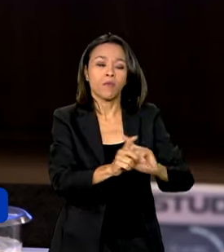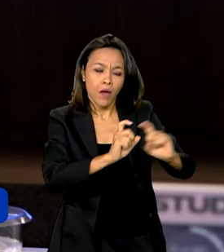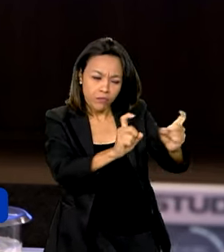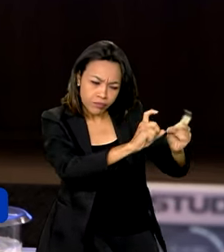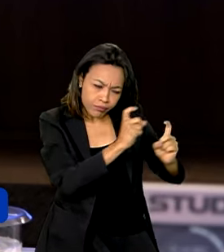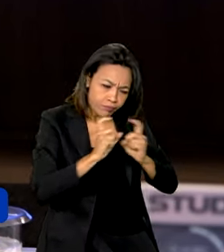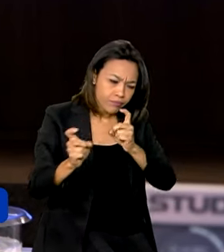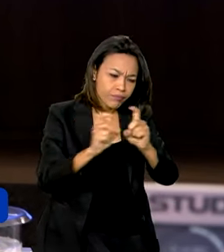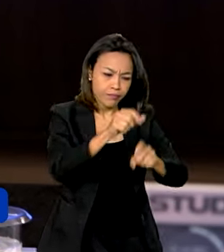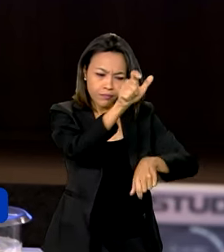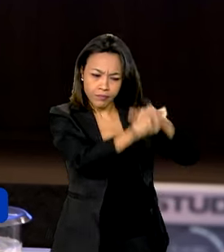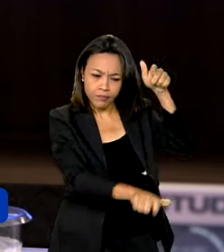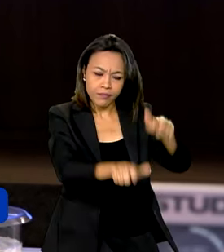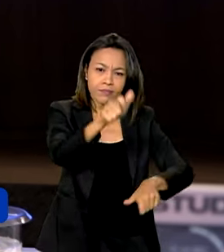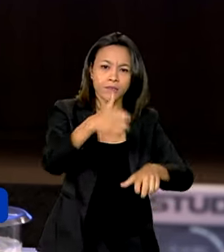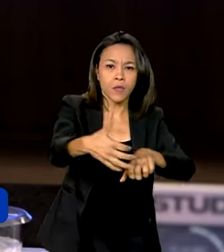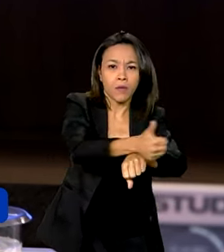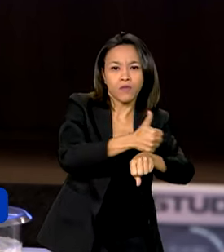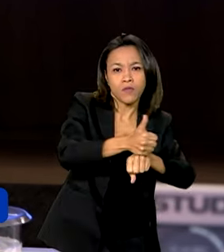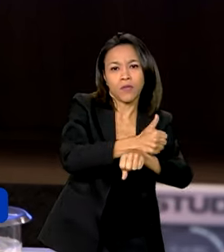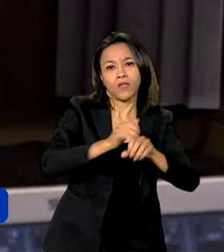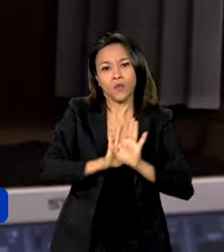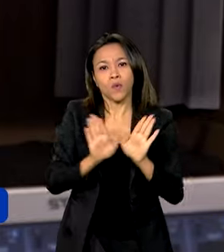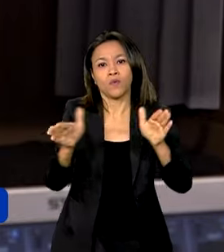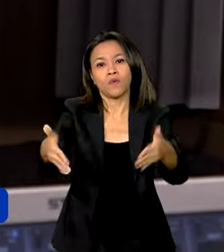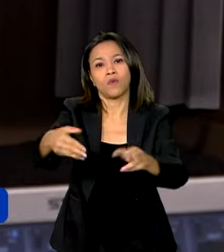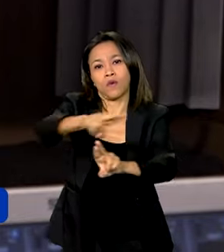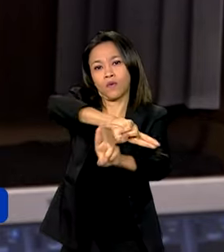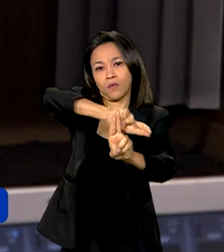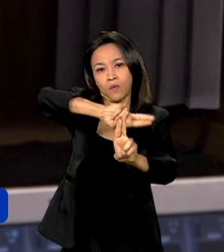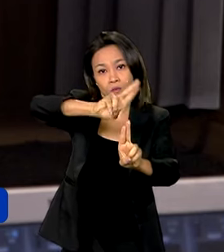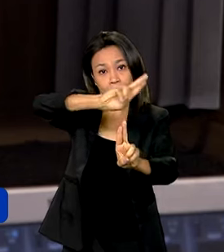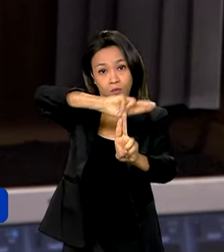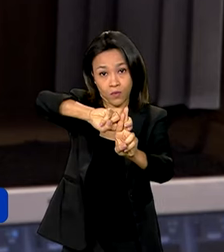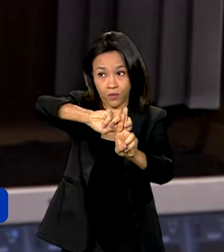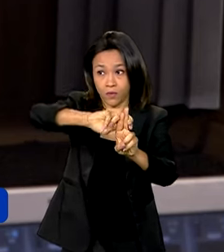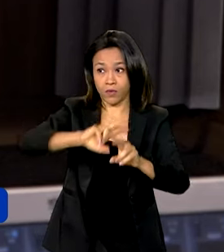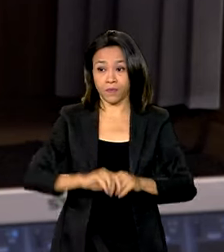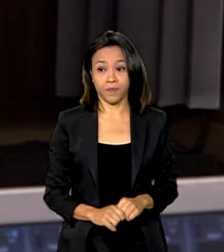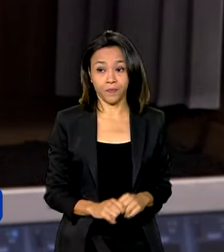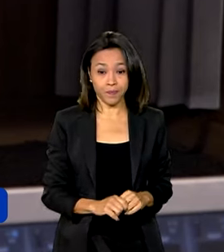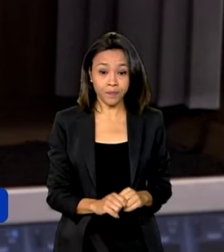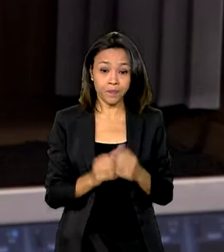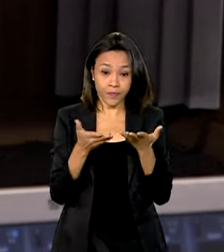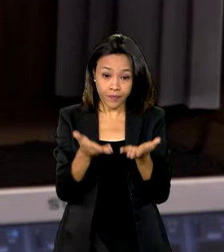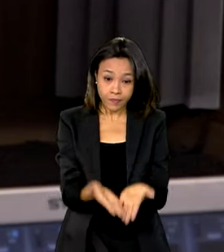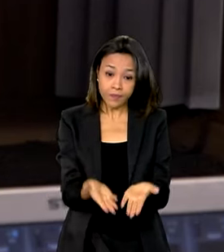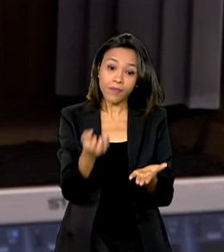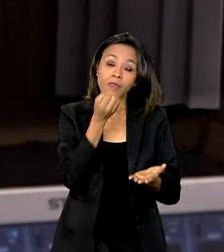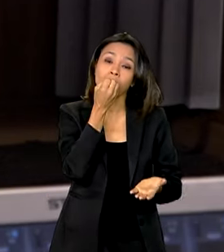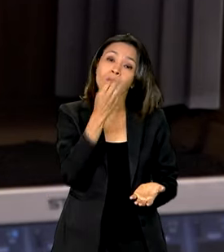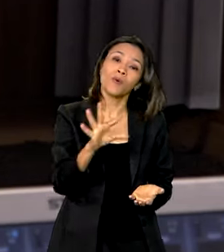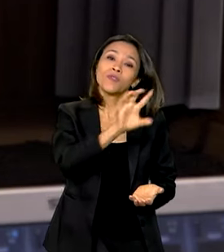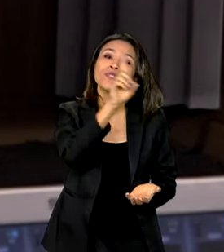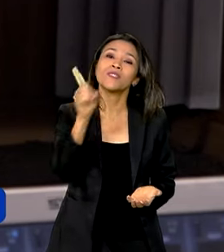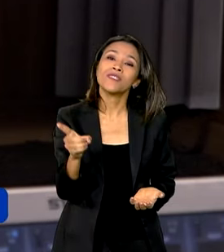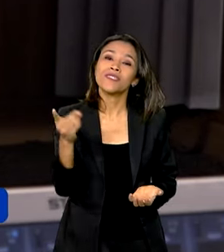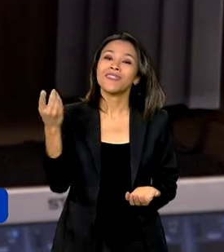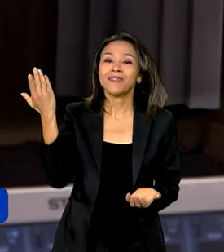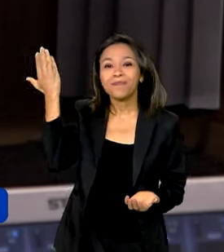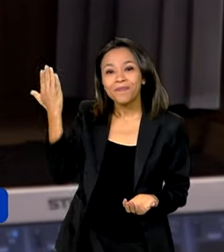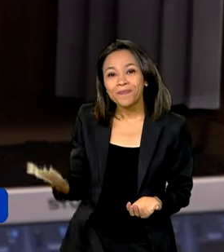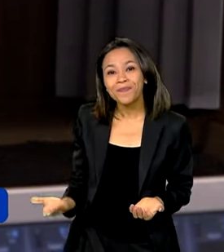qualificada e voltada para o SUS Este é o Bom dia ministra que hoje rece a ministra da